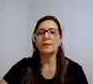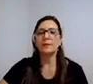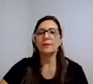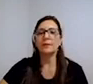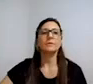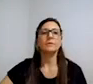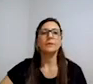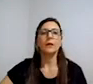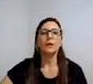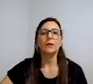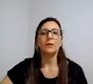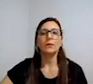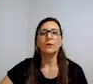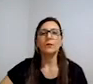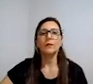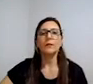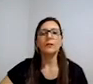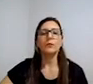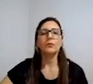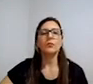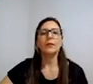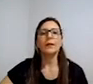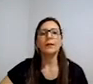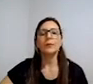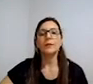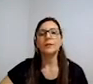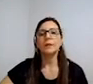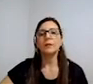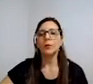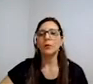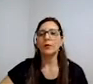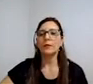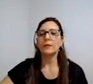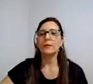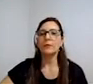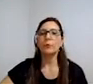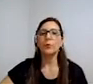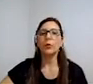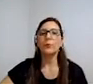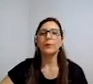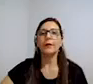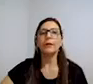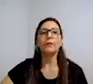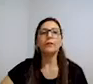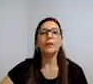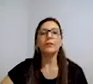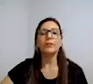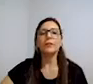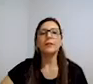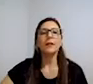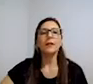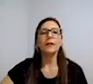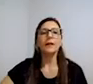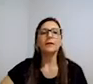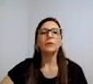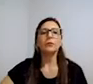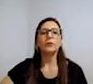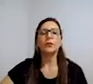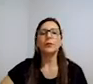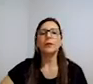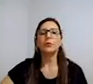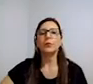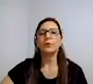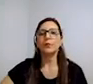musculares. O tecido muscular apresenta uma organização própria em feixes, cada